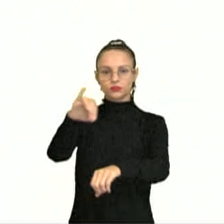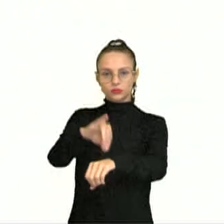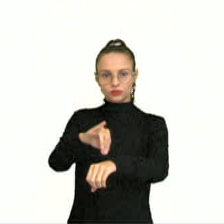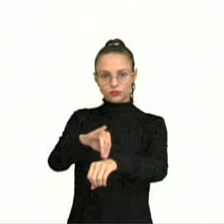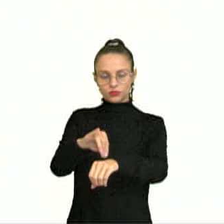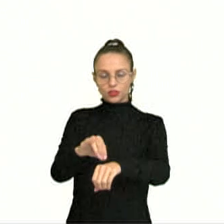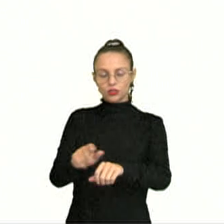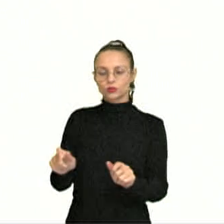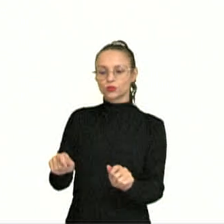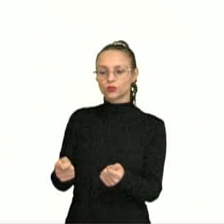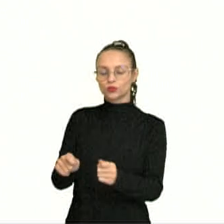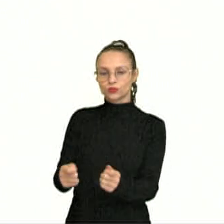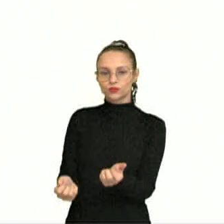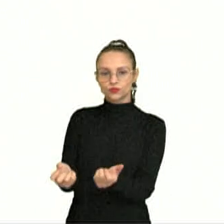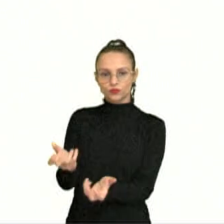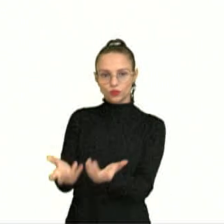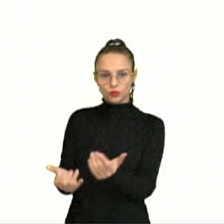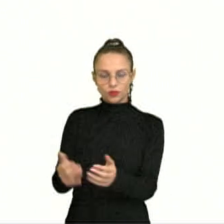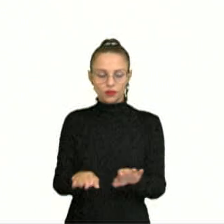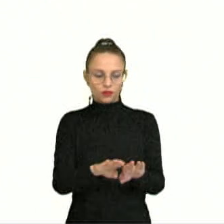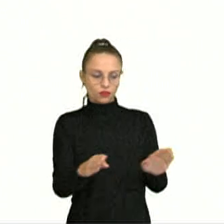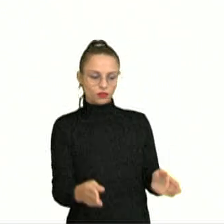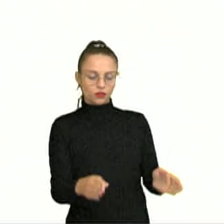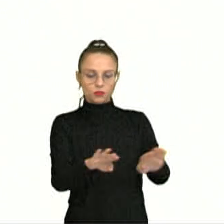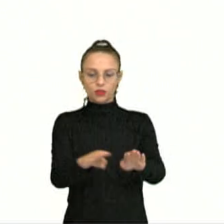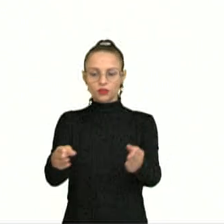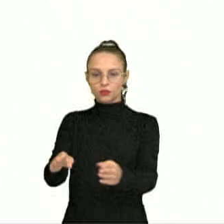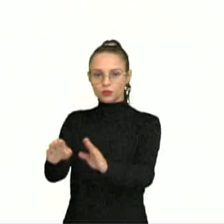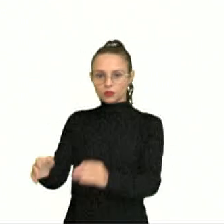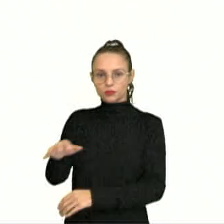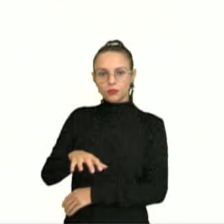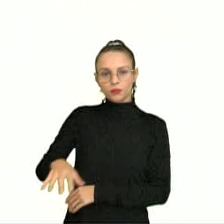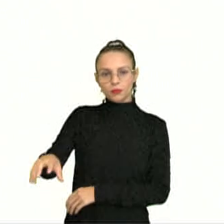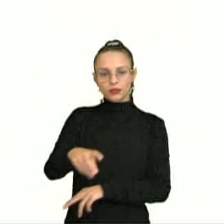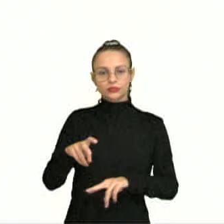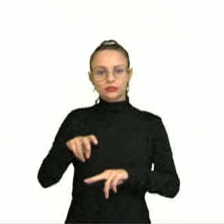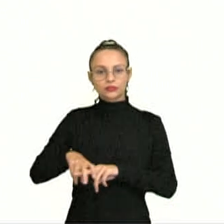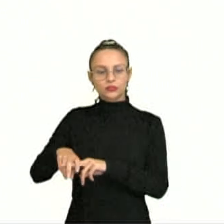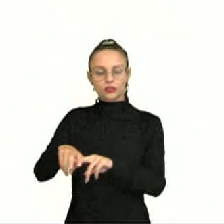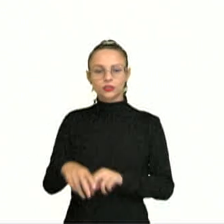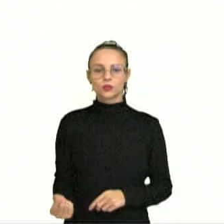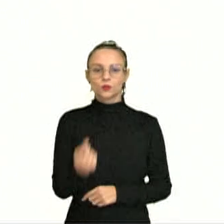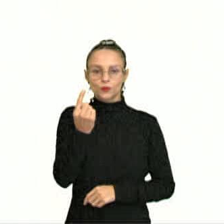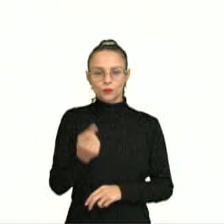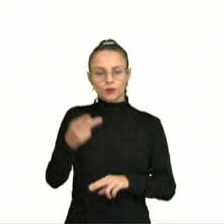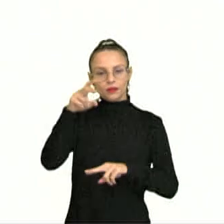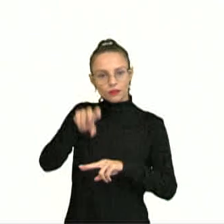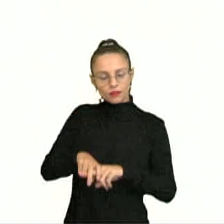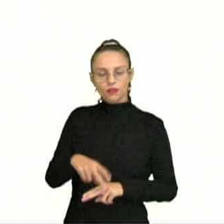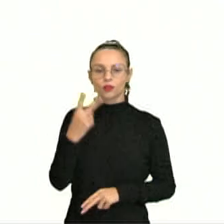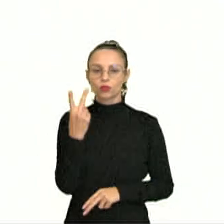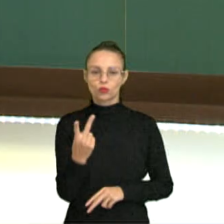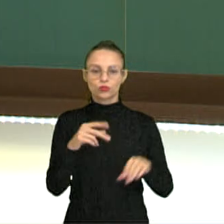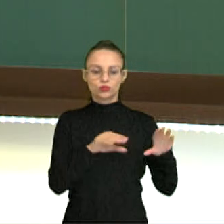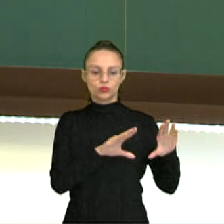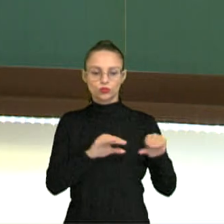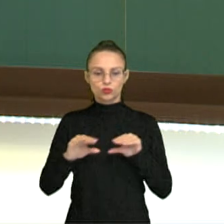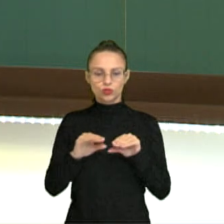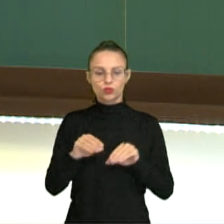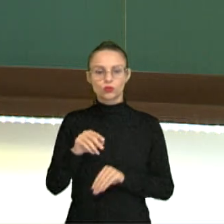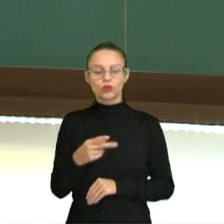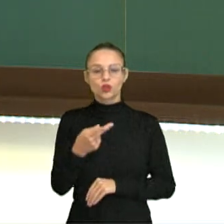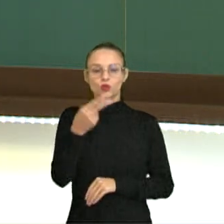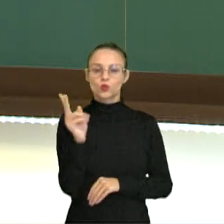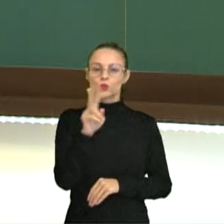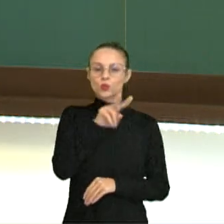pequeno fogareiro, cômoda, caixotes, servem de bancos. Há apenas uma cadeira, 2 colchões onde dormem Chiquinho